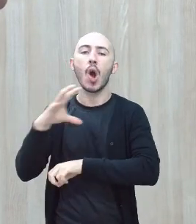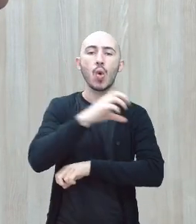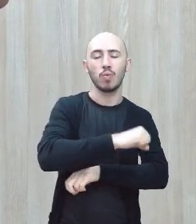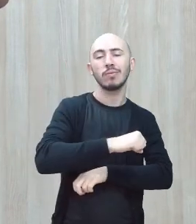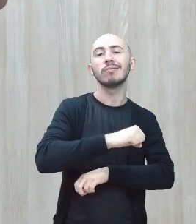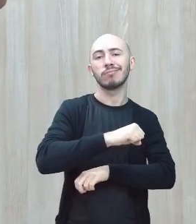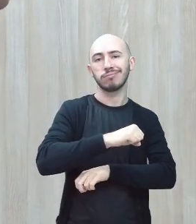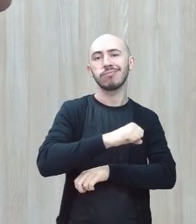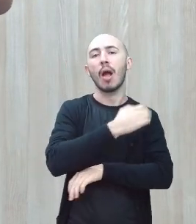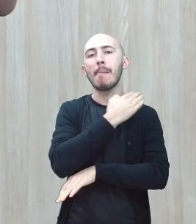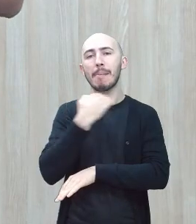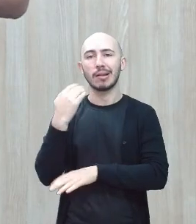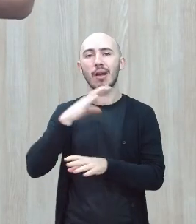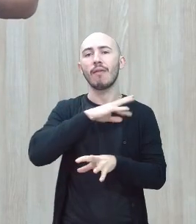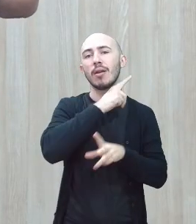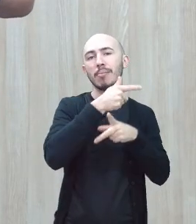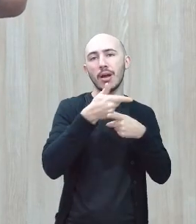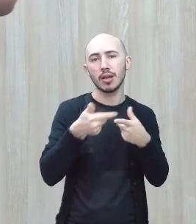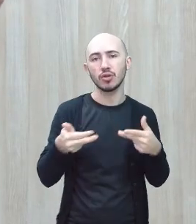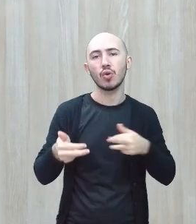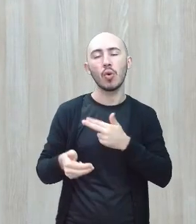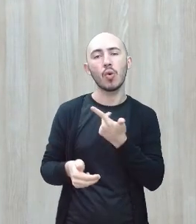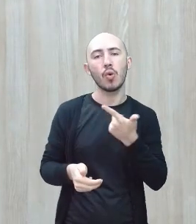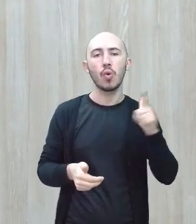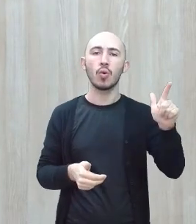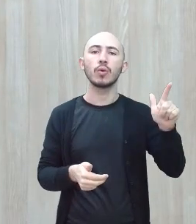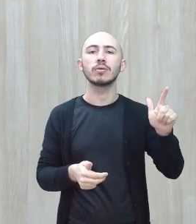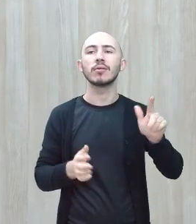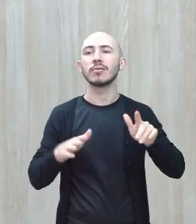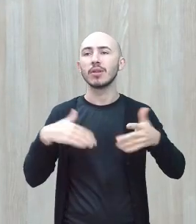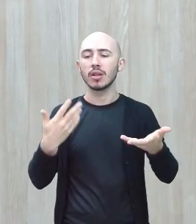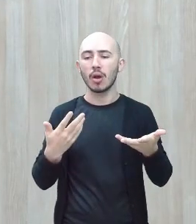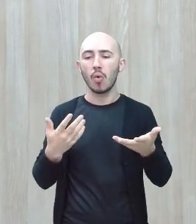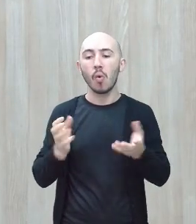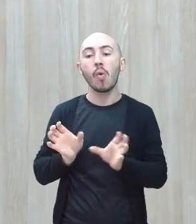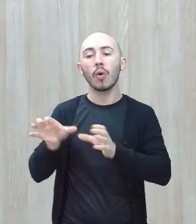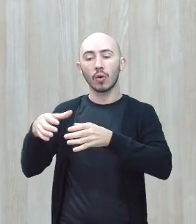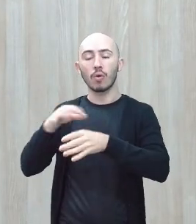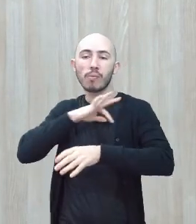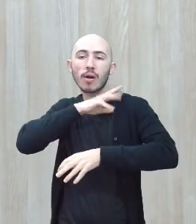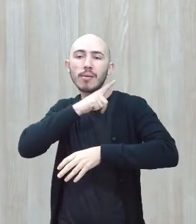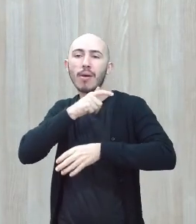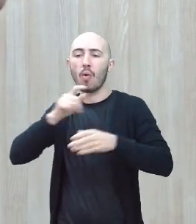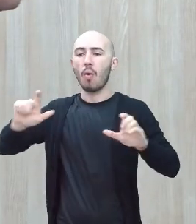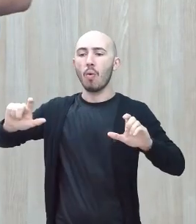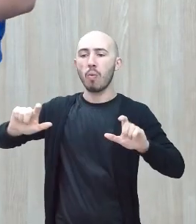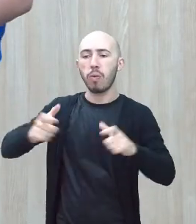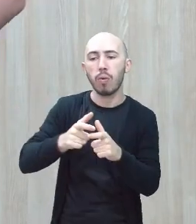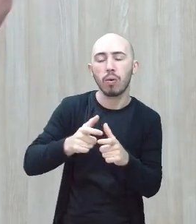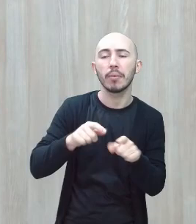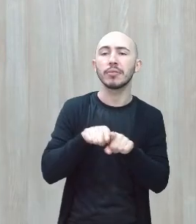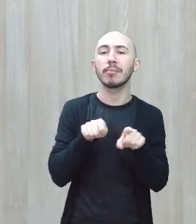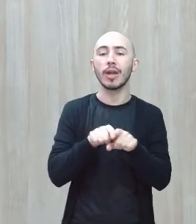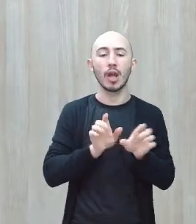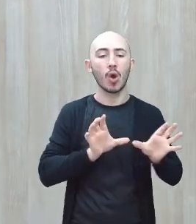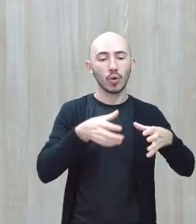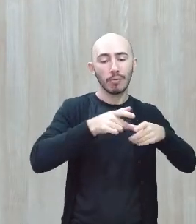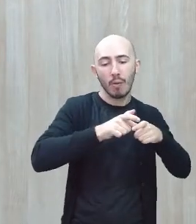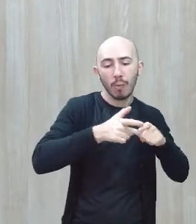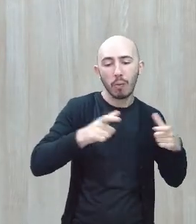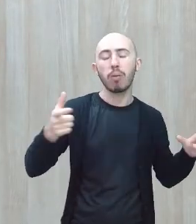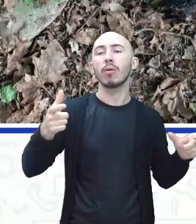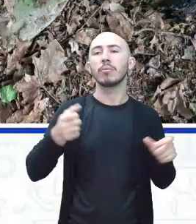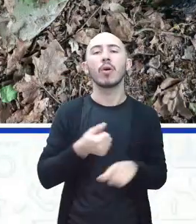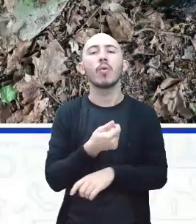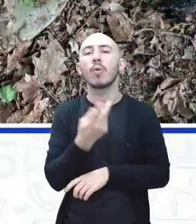deles. Então, ora esse rebanho aumentava, ora esse rebanho diminuía. Como é que ele fazia? Ele fazia a contagem através das pedras, tá